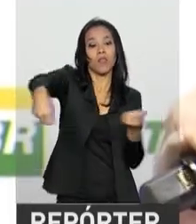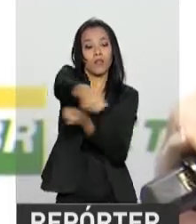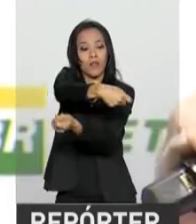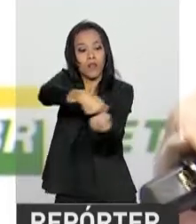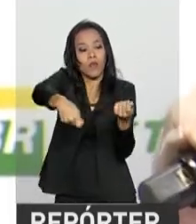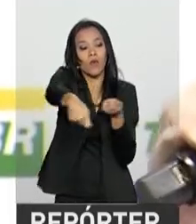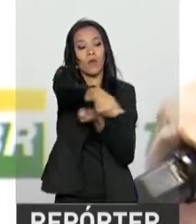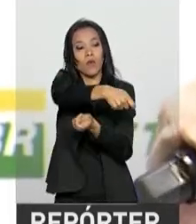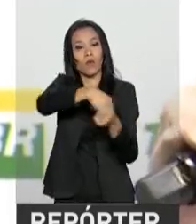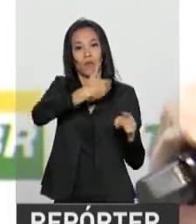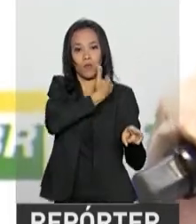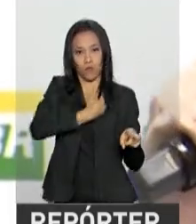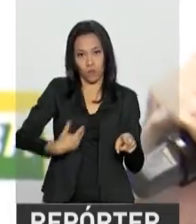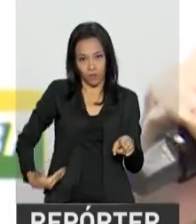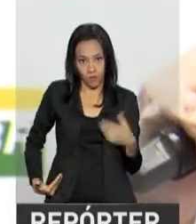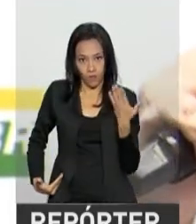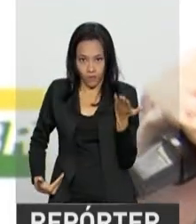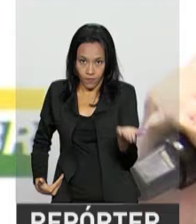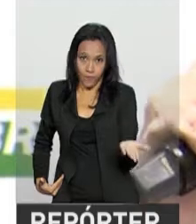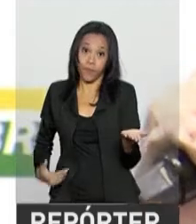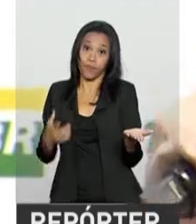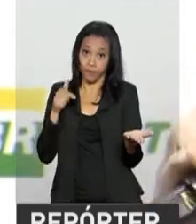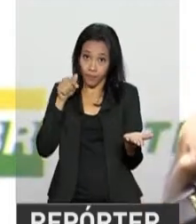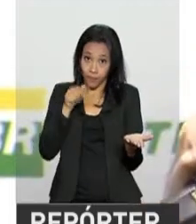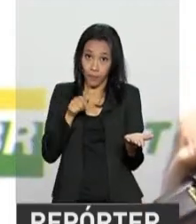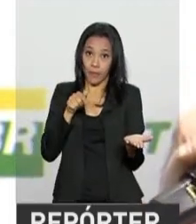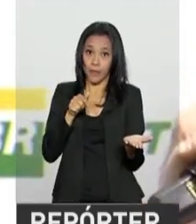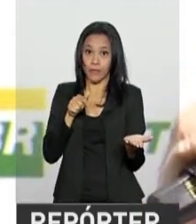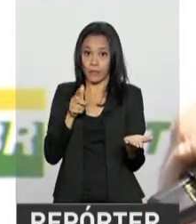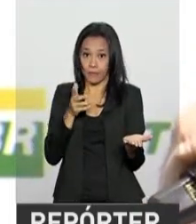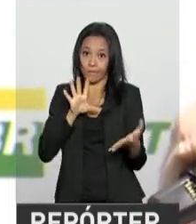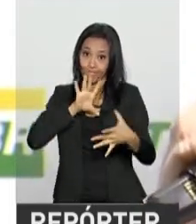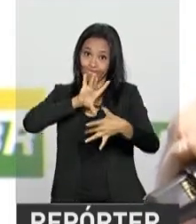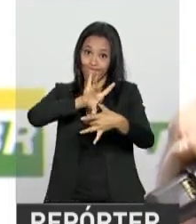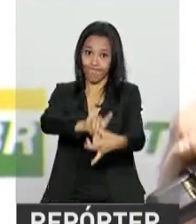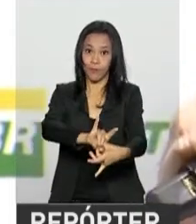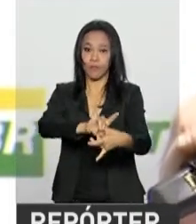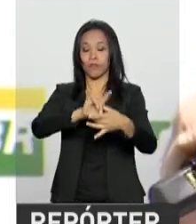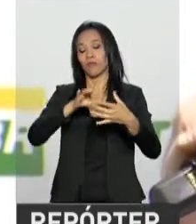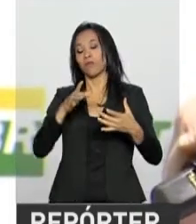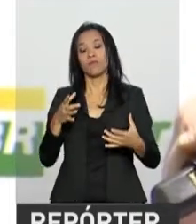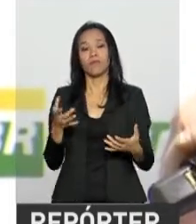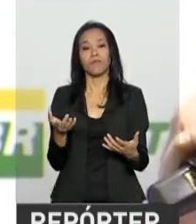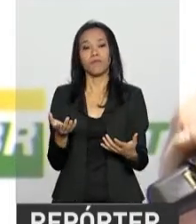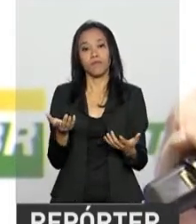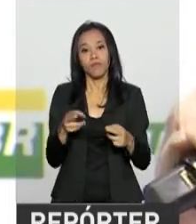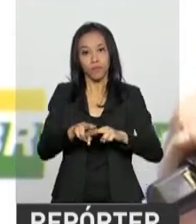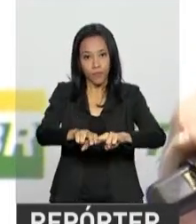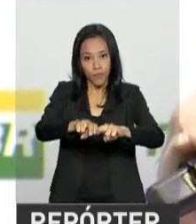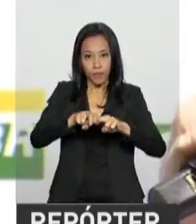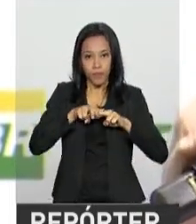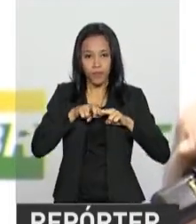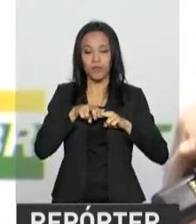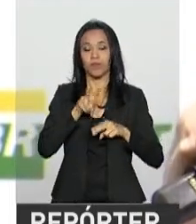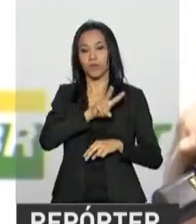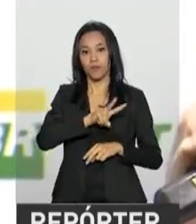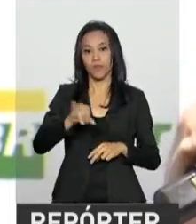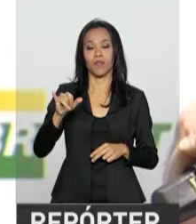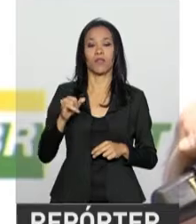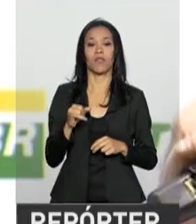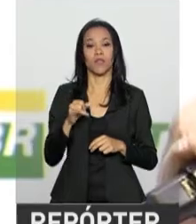anos neste ano este quadro mais positivo tanto contribuindo para